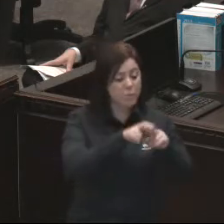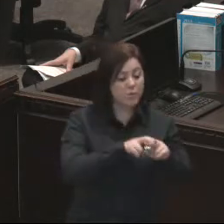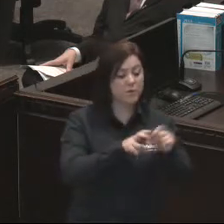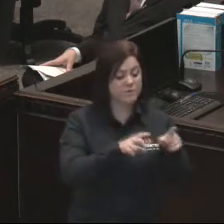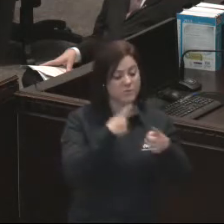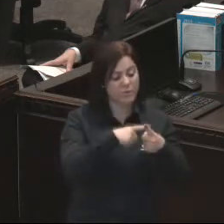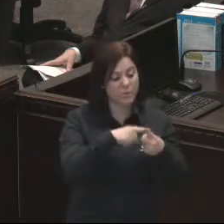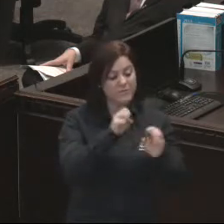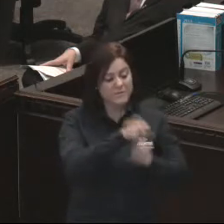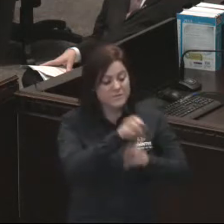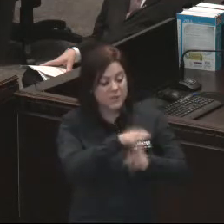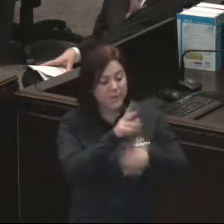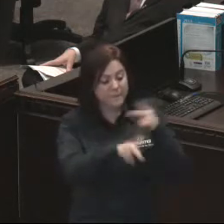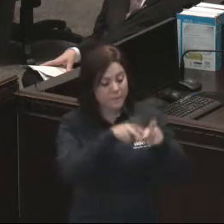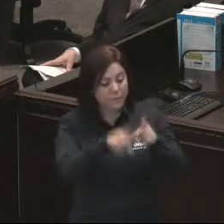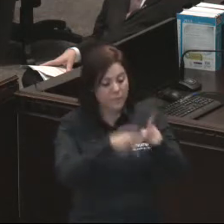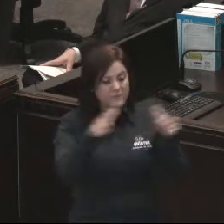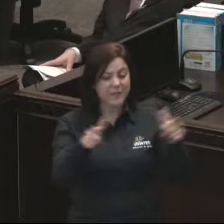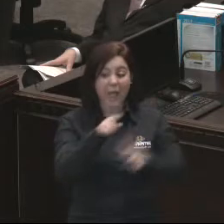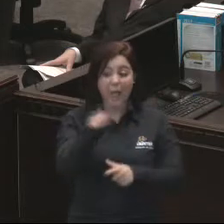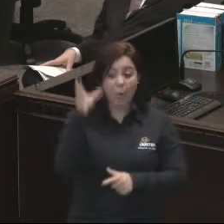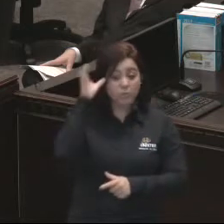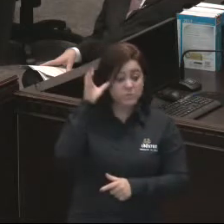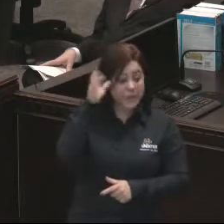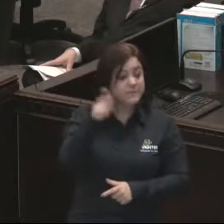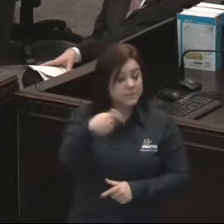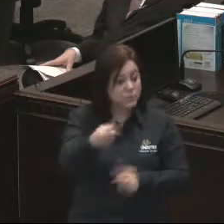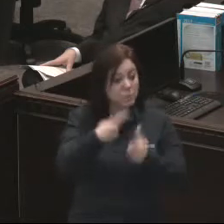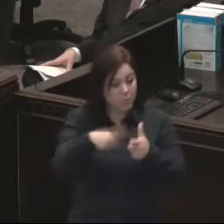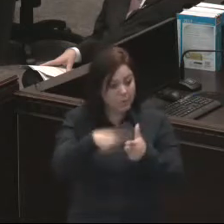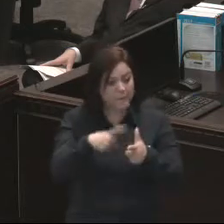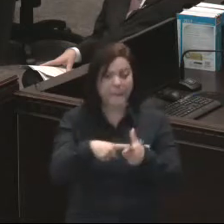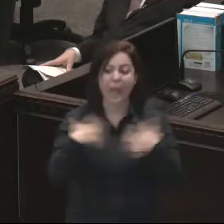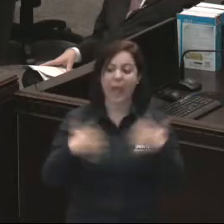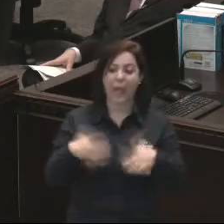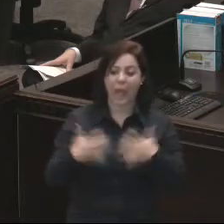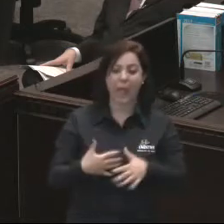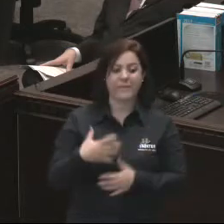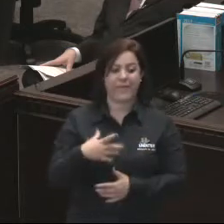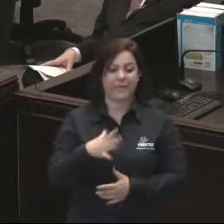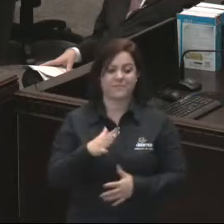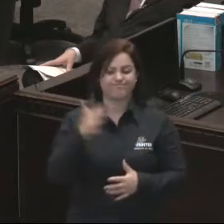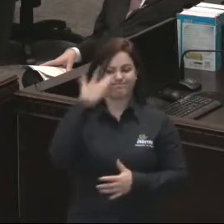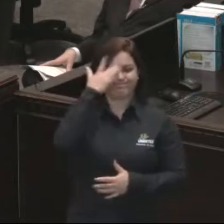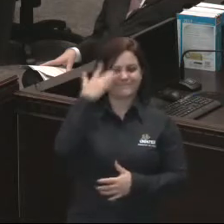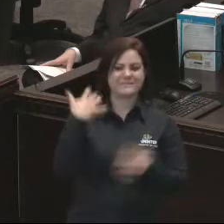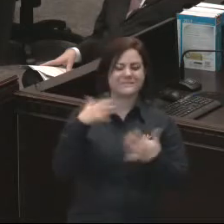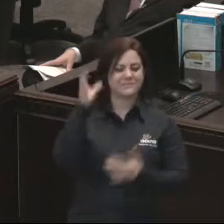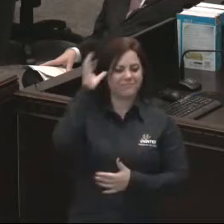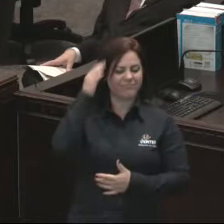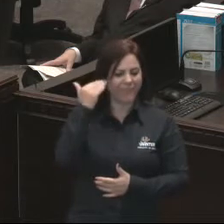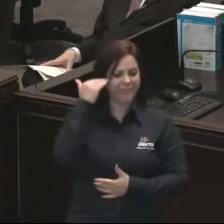a educação da população, chama atenção para problemas, e aí as pessoas vão procurar mais informações sobre isso e acabam